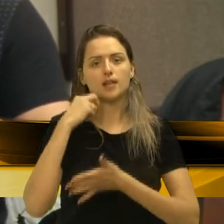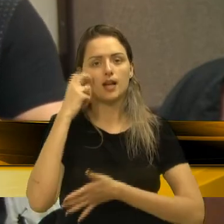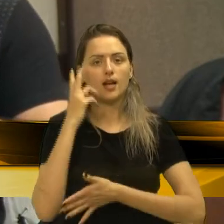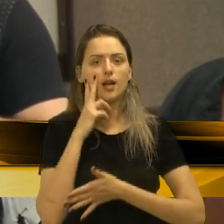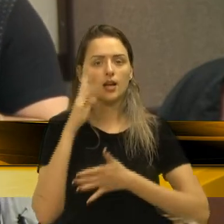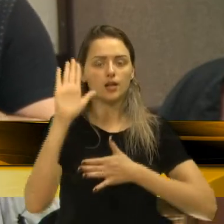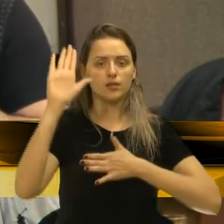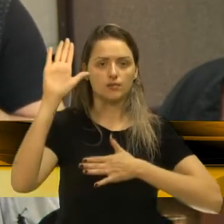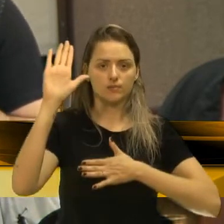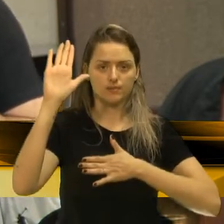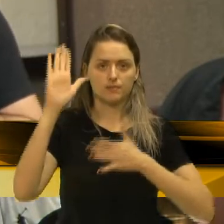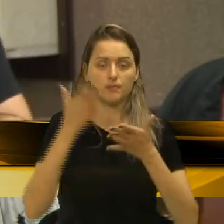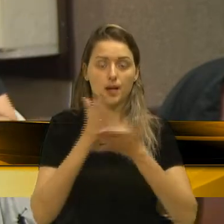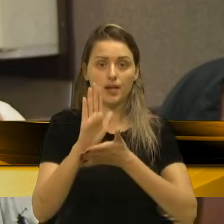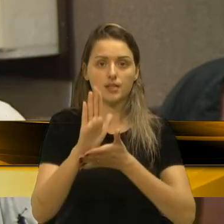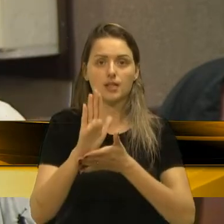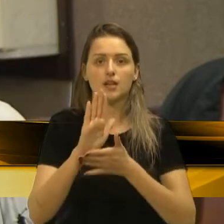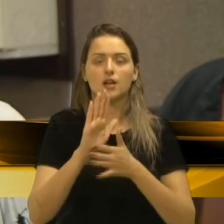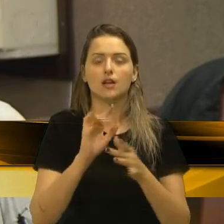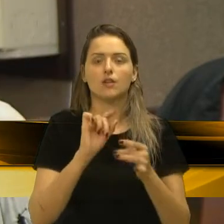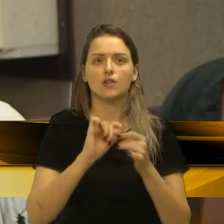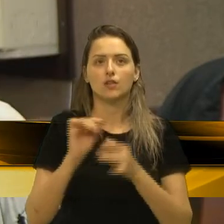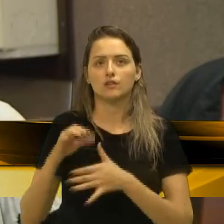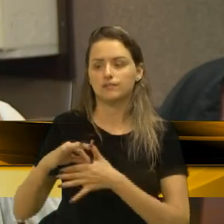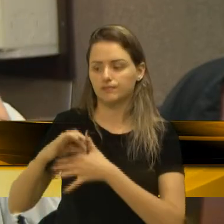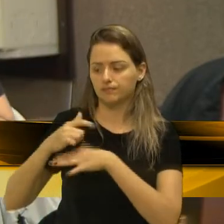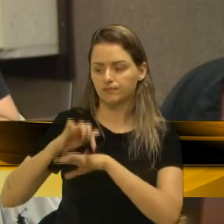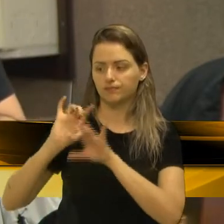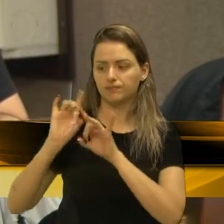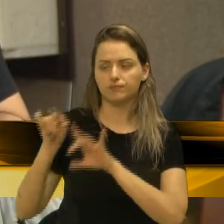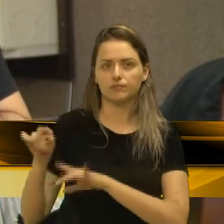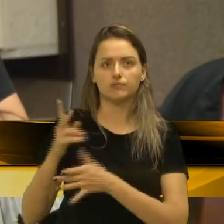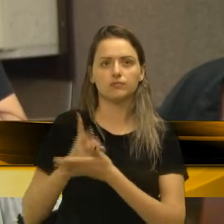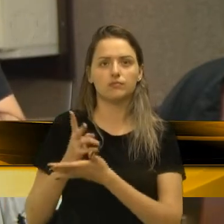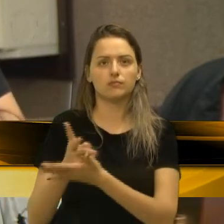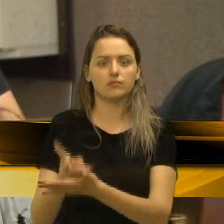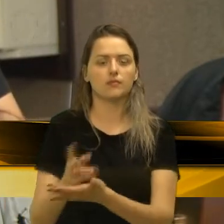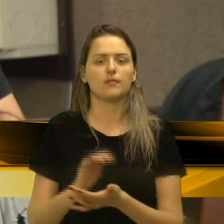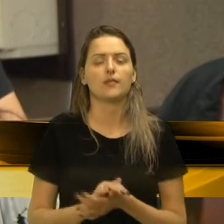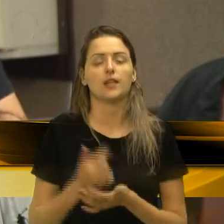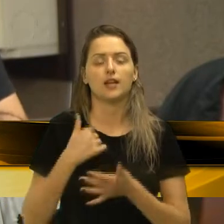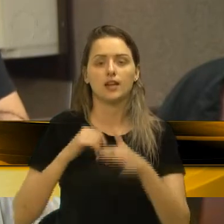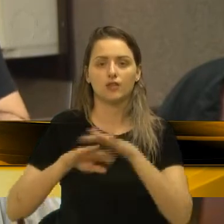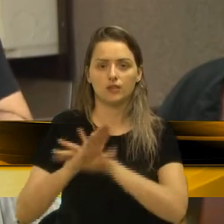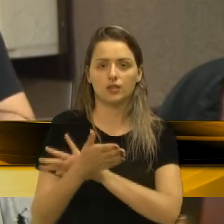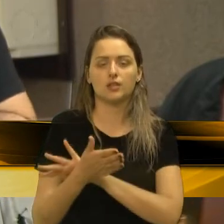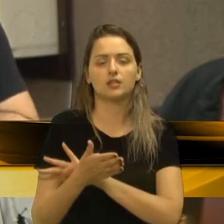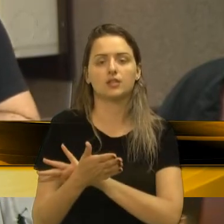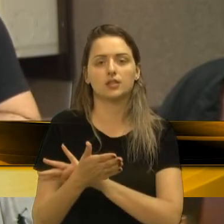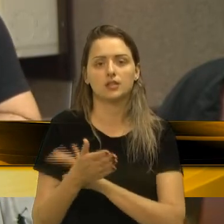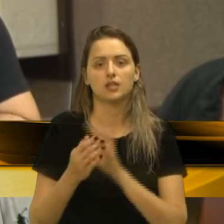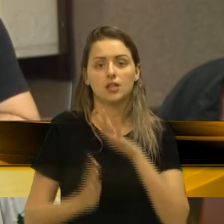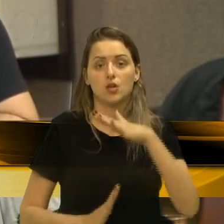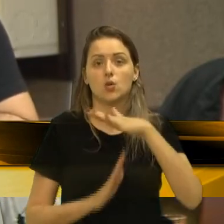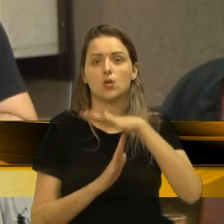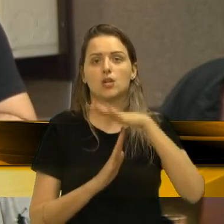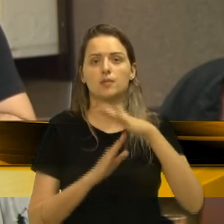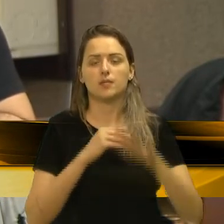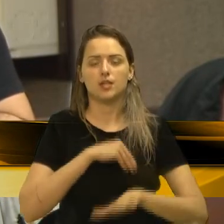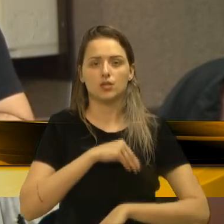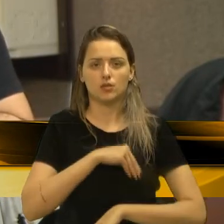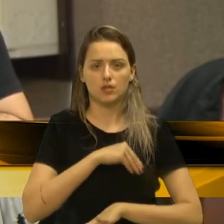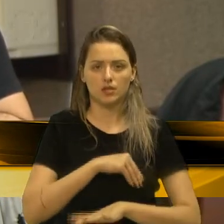do Sul, eu vou implantar uma declaração de líder para continuar, presidente, eu vou implantar o piso nacional dos professores. Sua palavra,